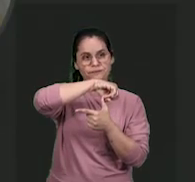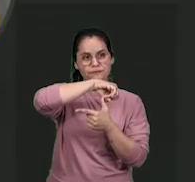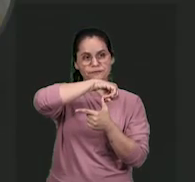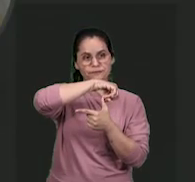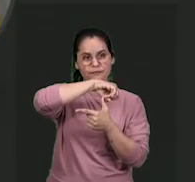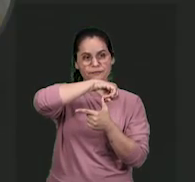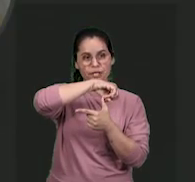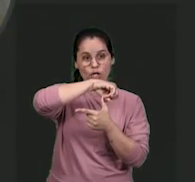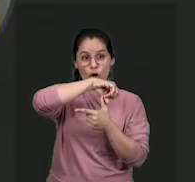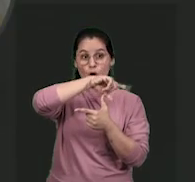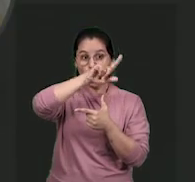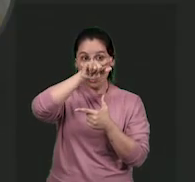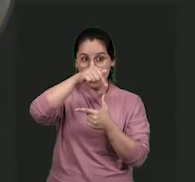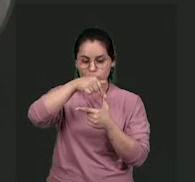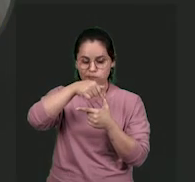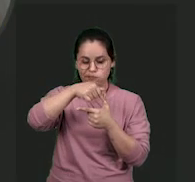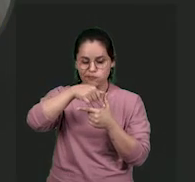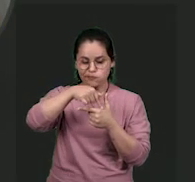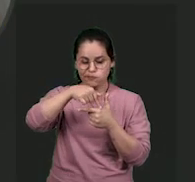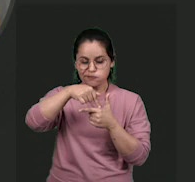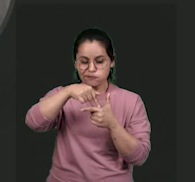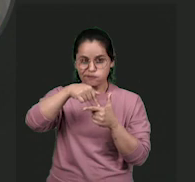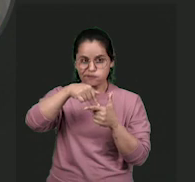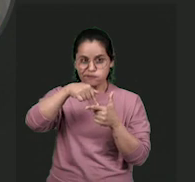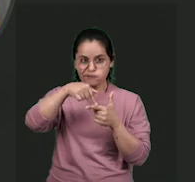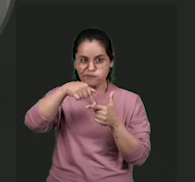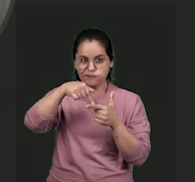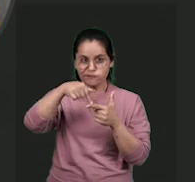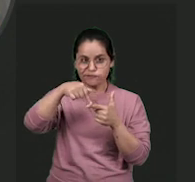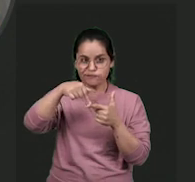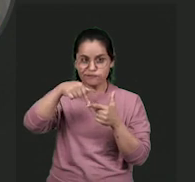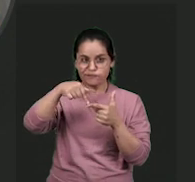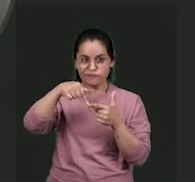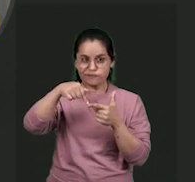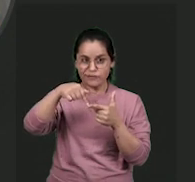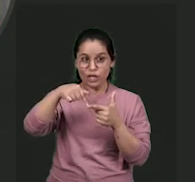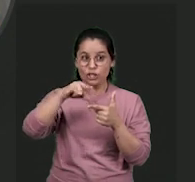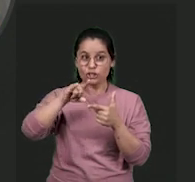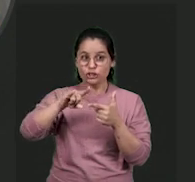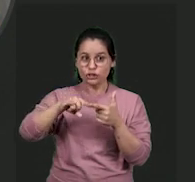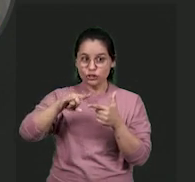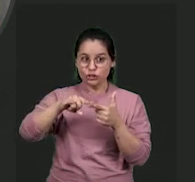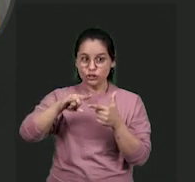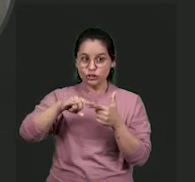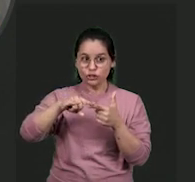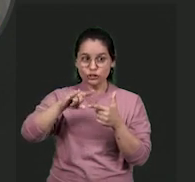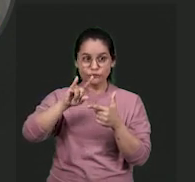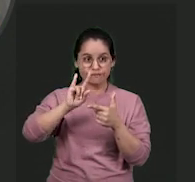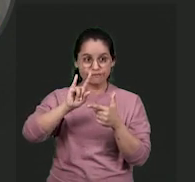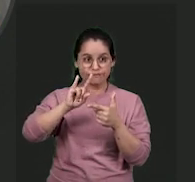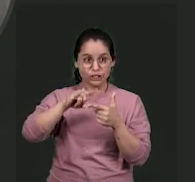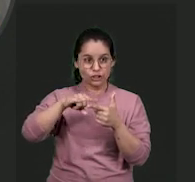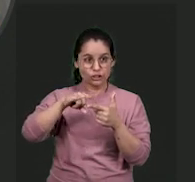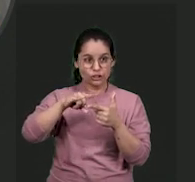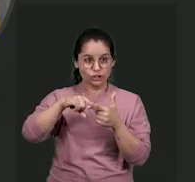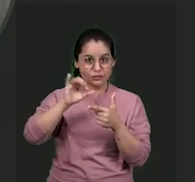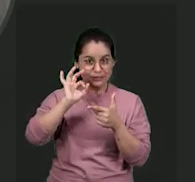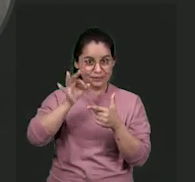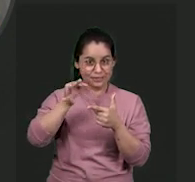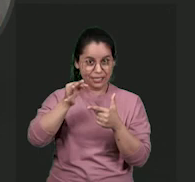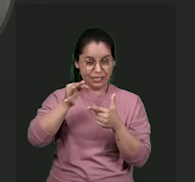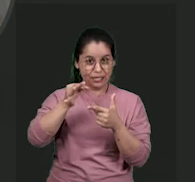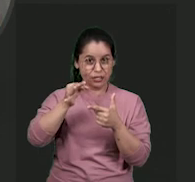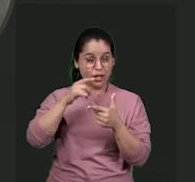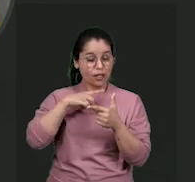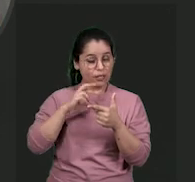da uretra, por onde sai a urina. Então, ela tem uma relação com esse sistema, apesar